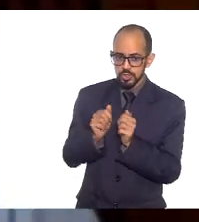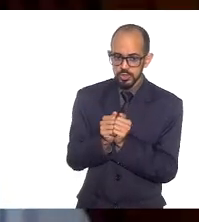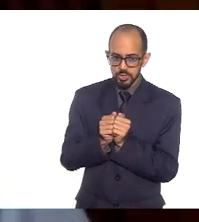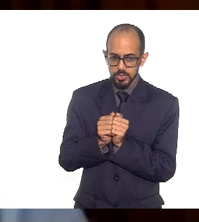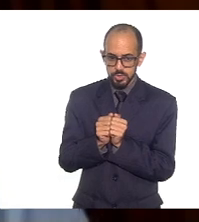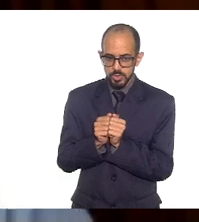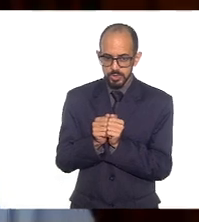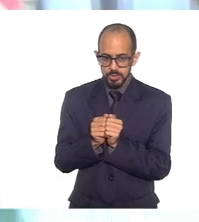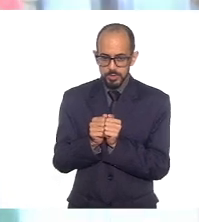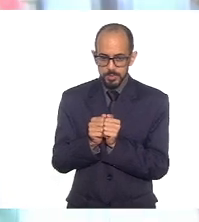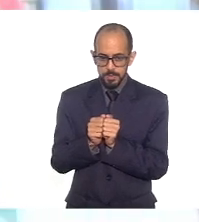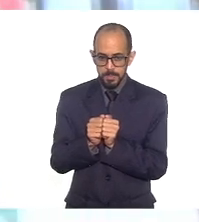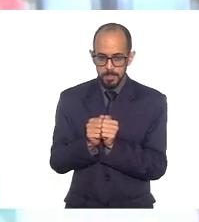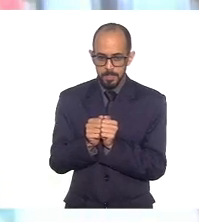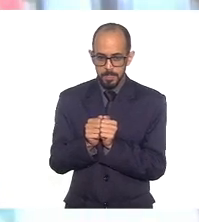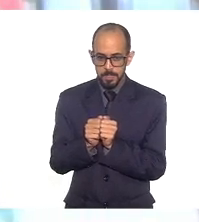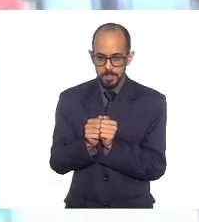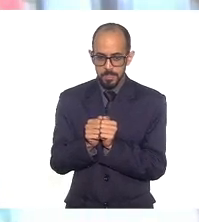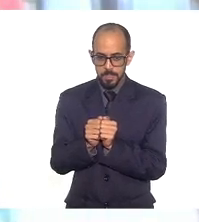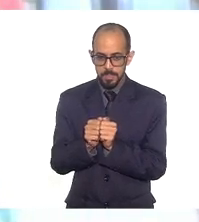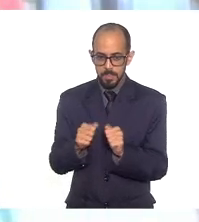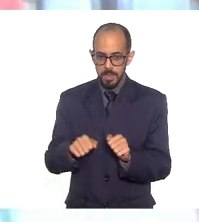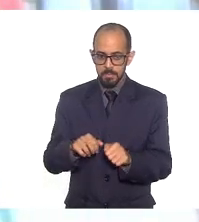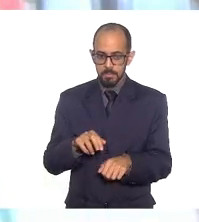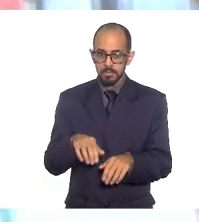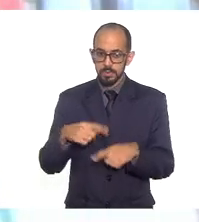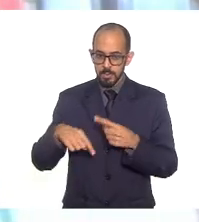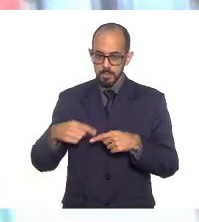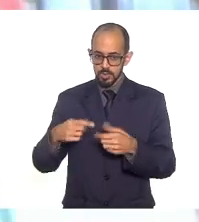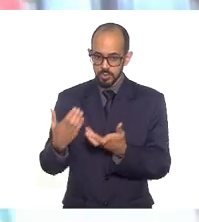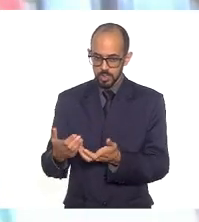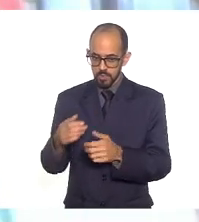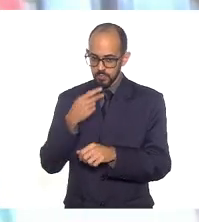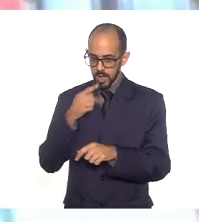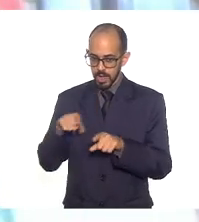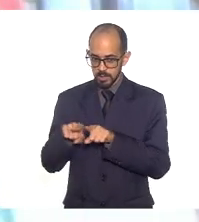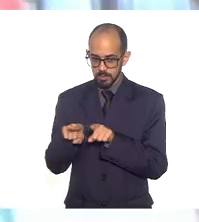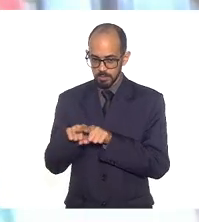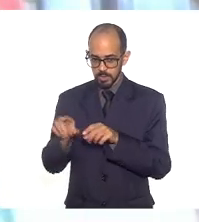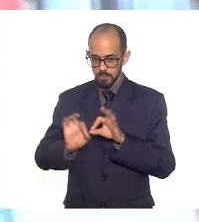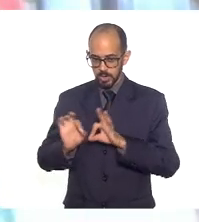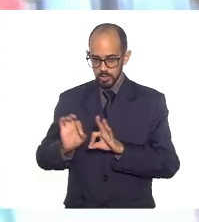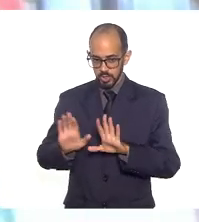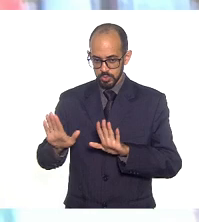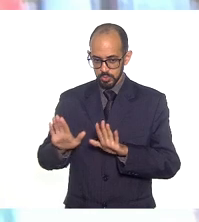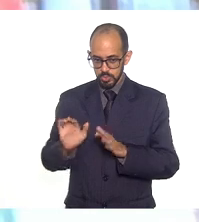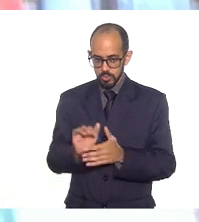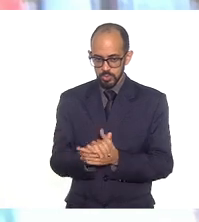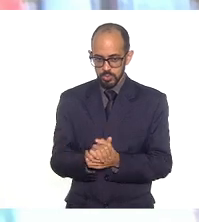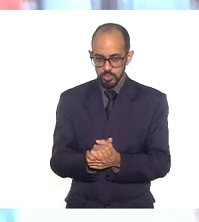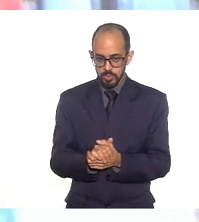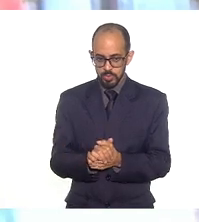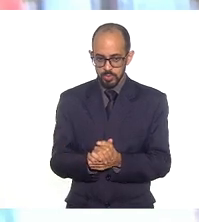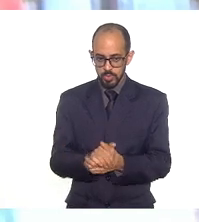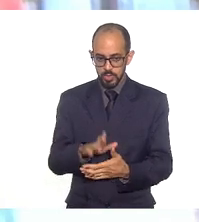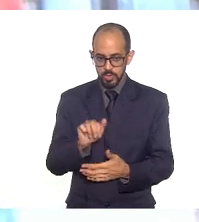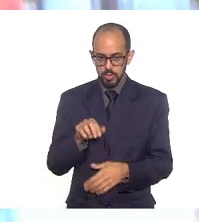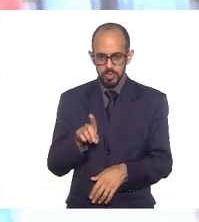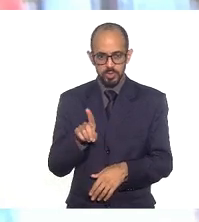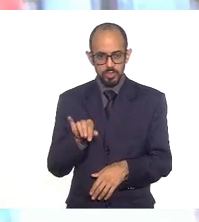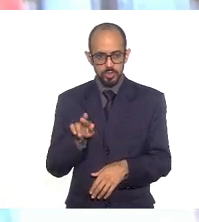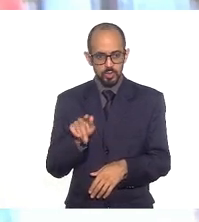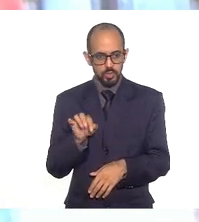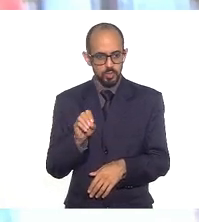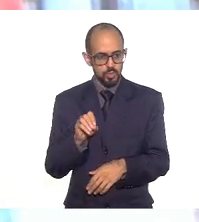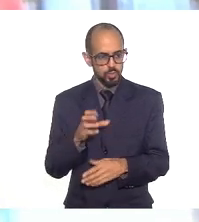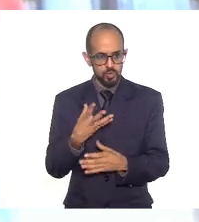o projeto também. Pedir para o deputado Rodrigo Amorim me ouvir também. Rodrigo, cadê o Rodrigo que desapareceu aqui